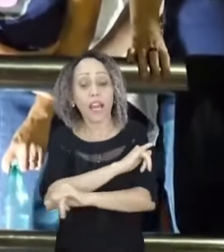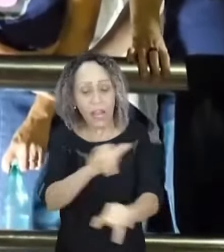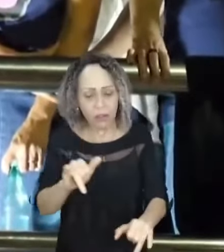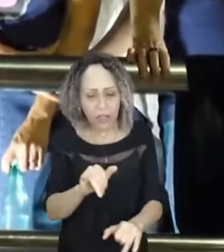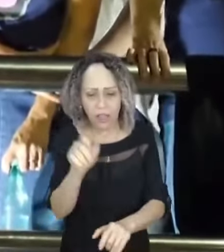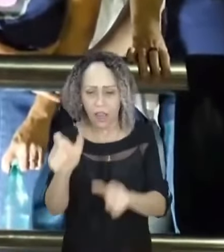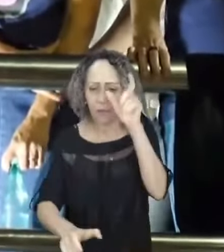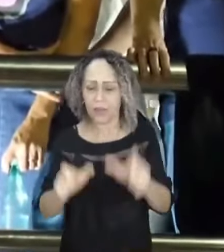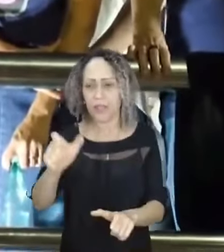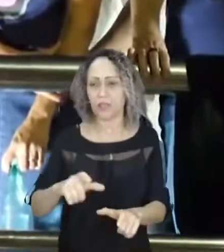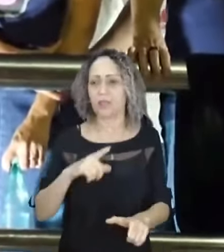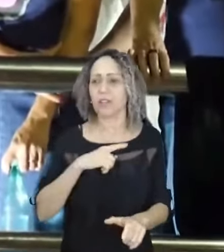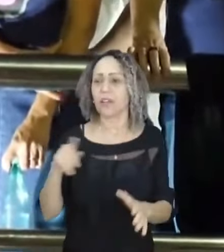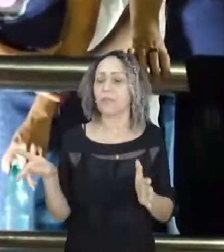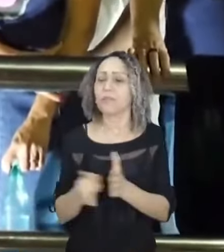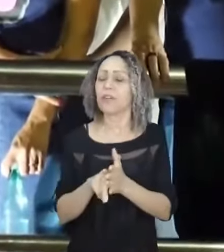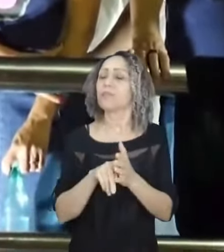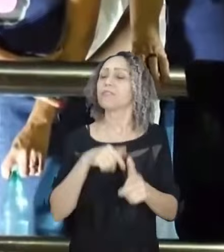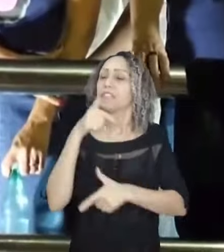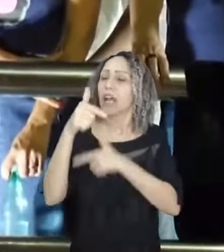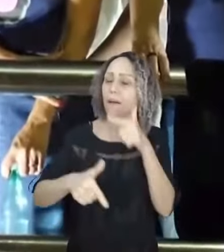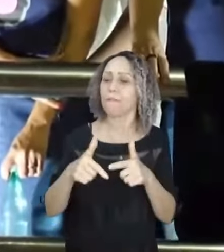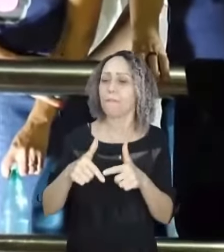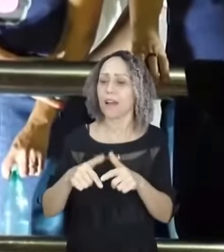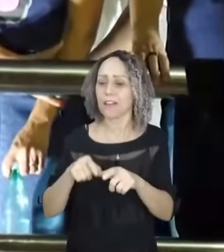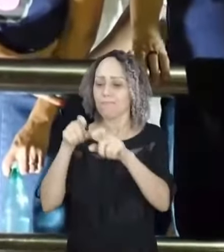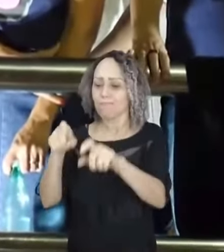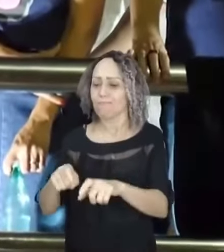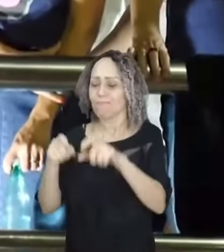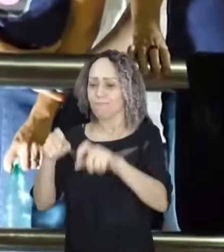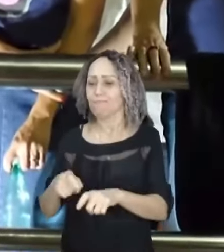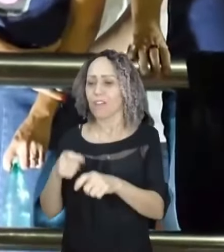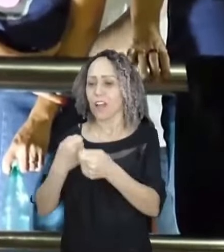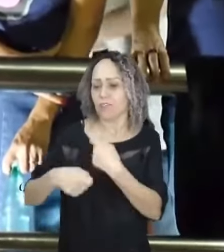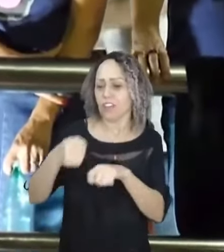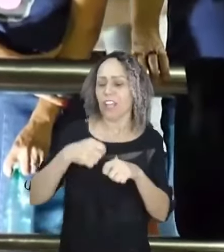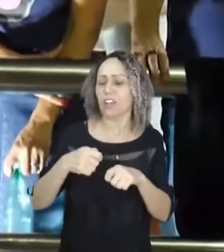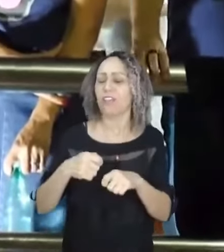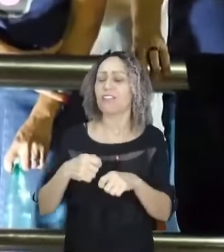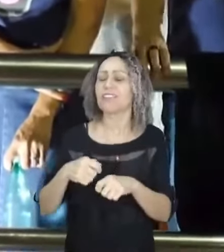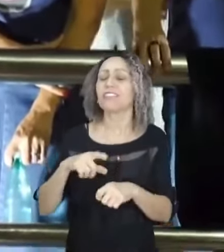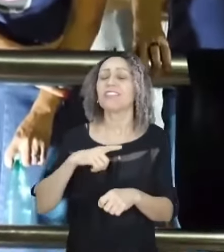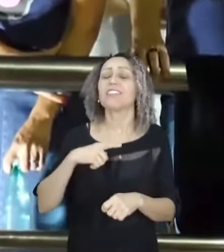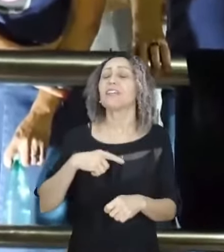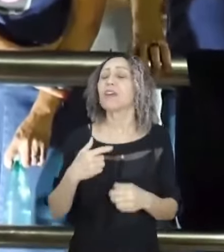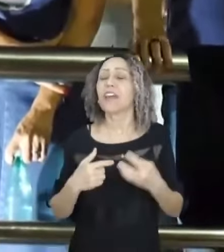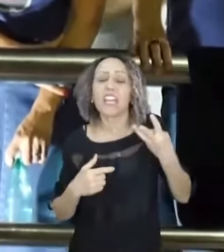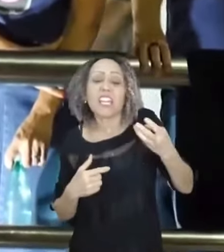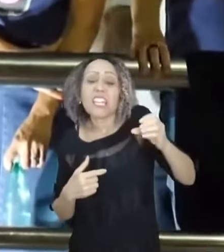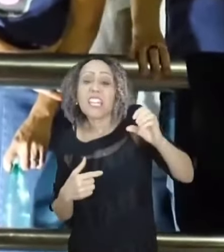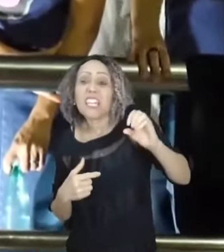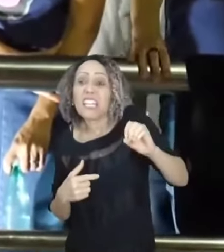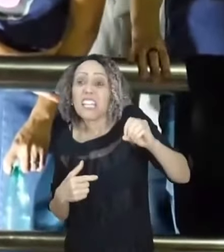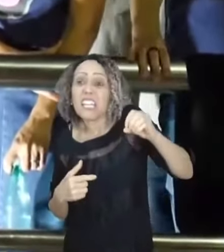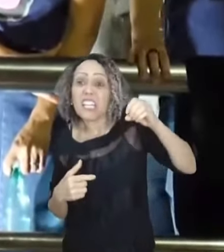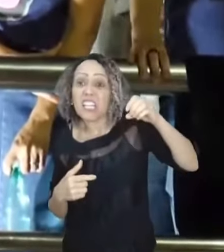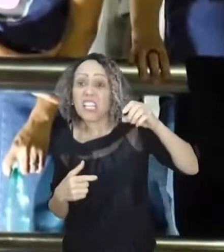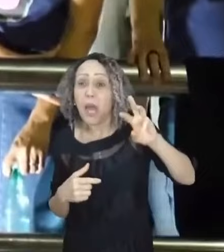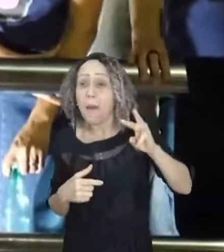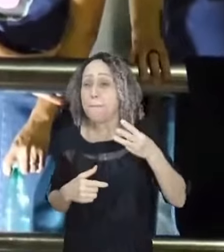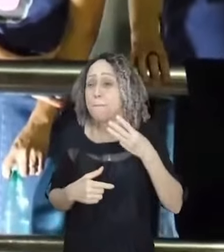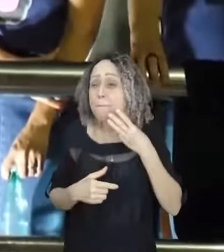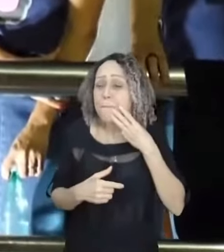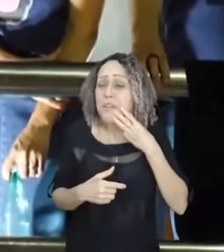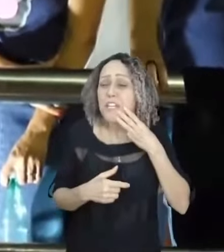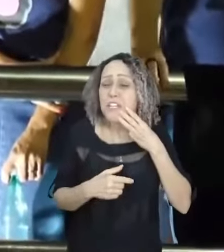temos no Brasil 30 milhões de hectares de pasto degradados. Ao invés da gente derrubar uma árvore, a gente